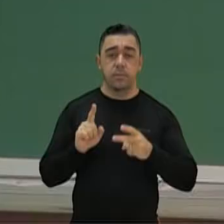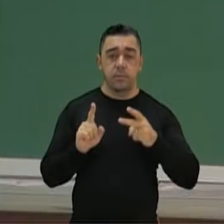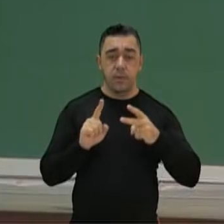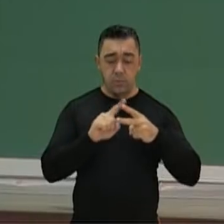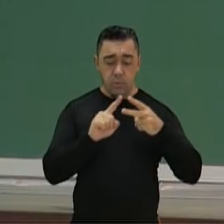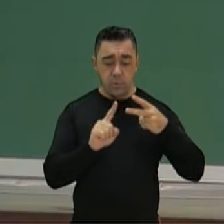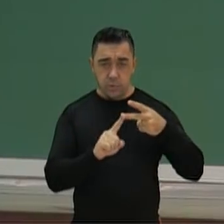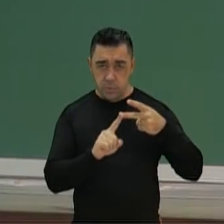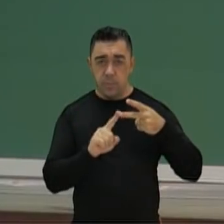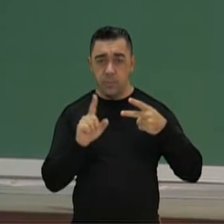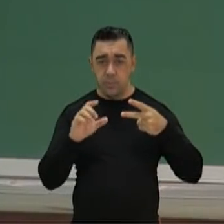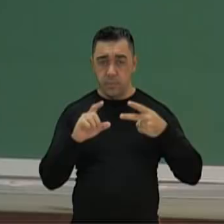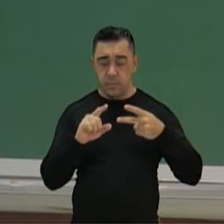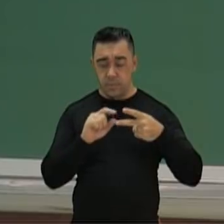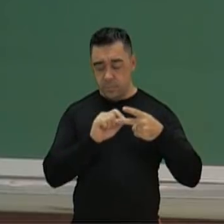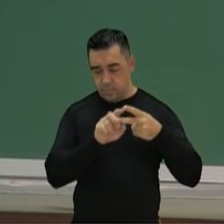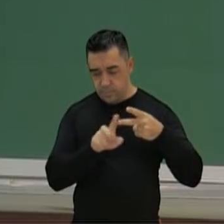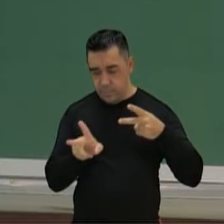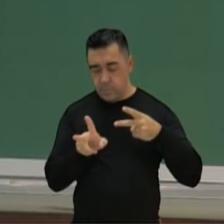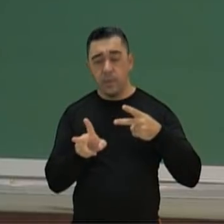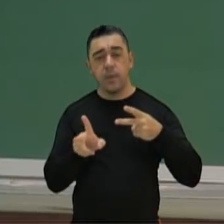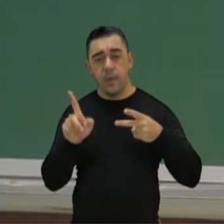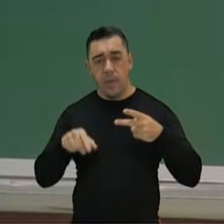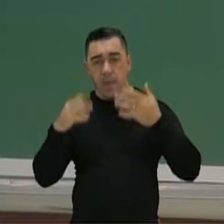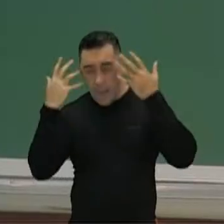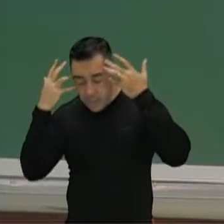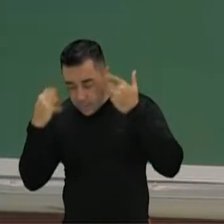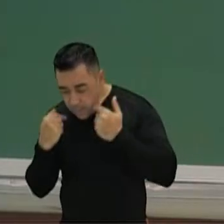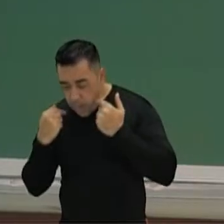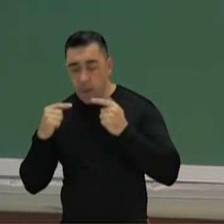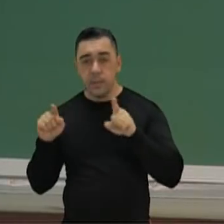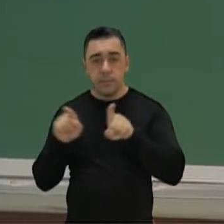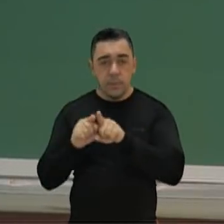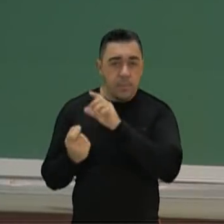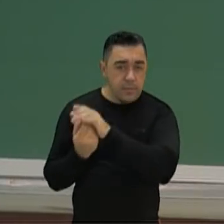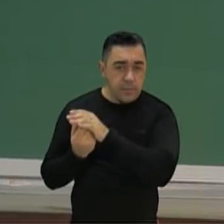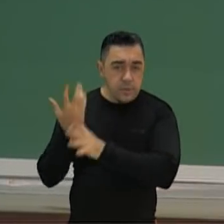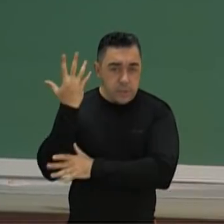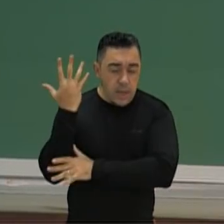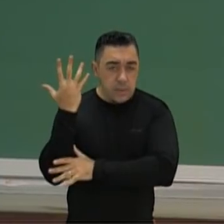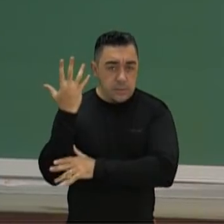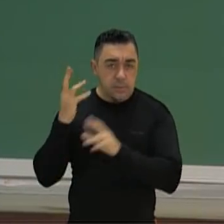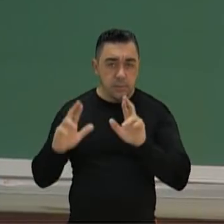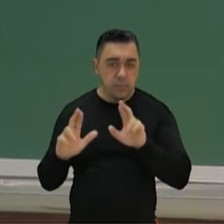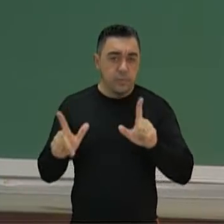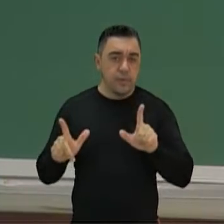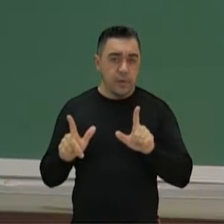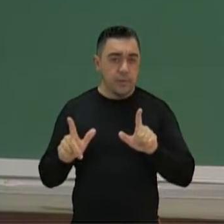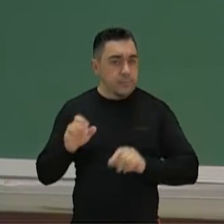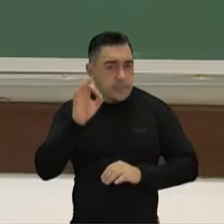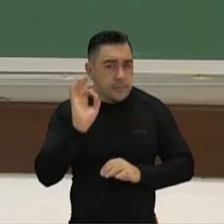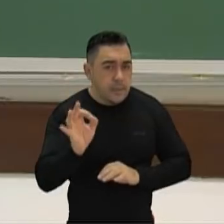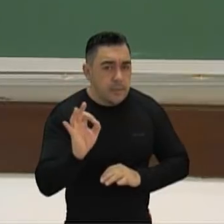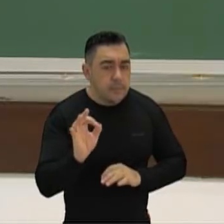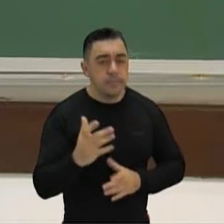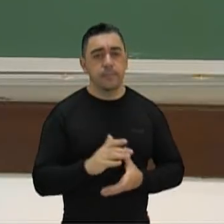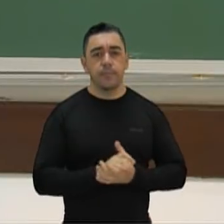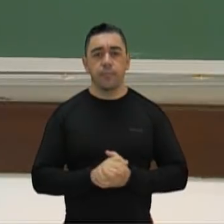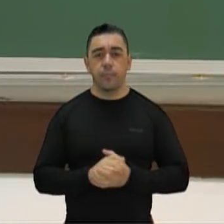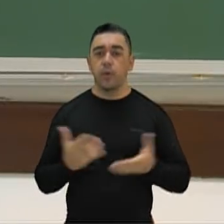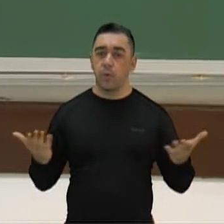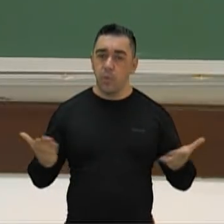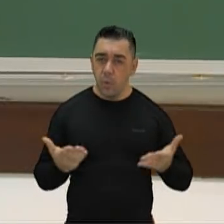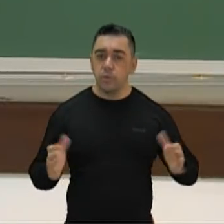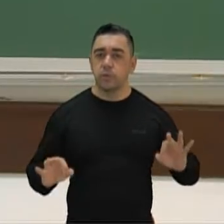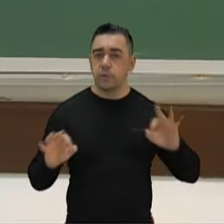tipos, as células dos animais e as células dos vegetais. Certo, pessoal? Então, com isso a